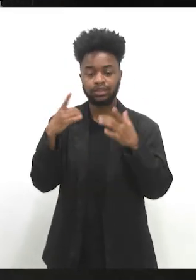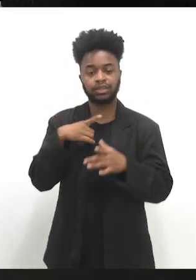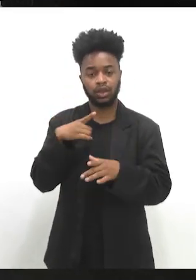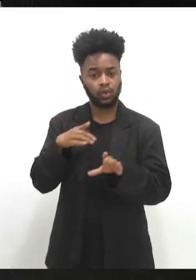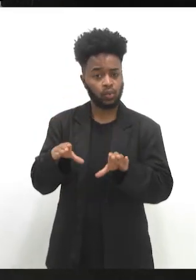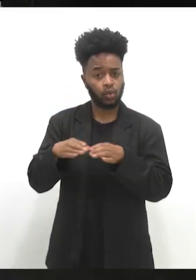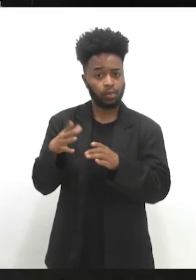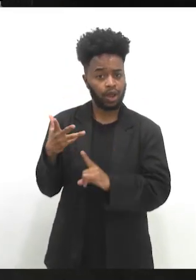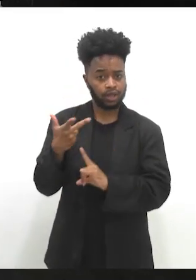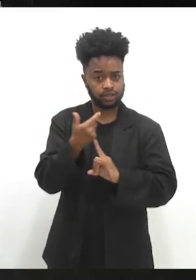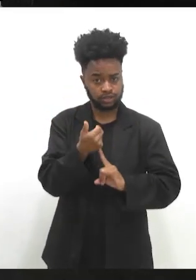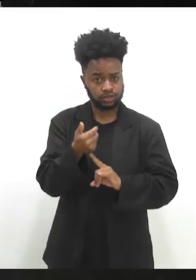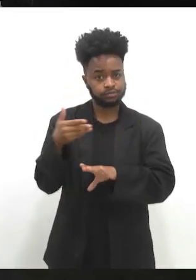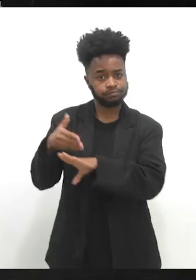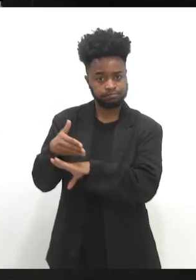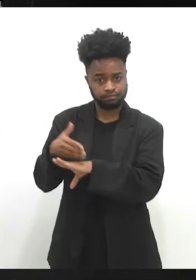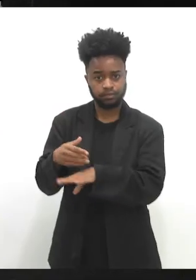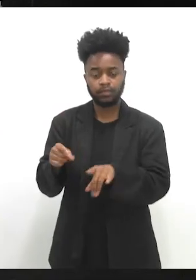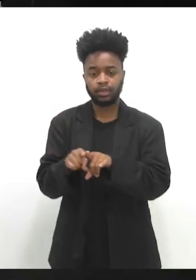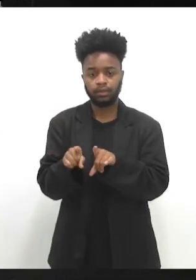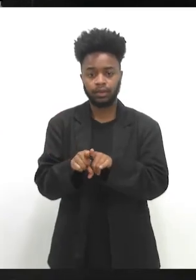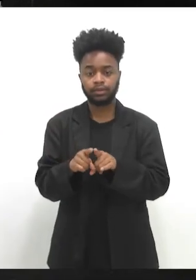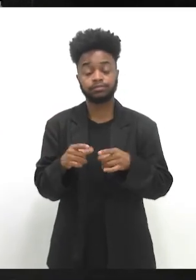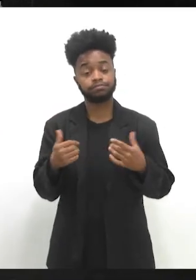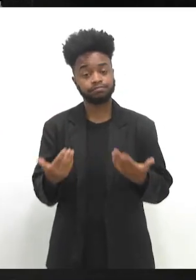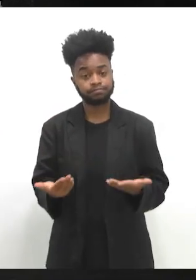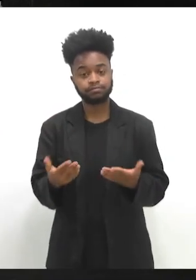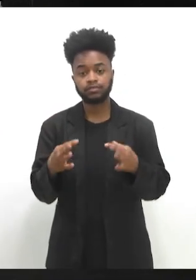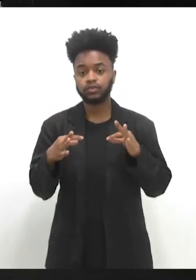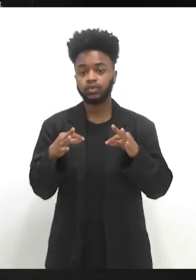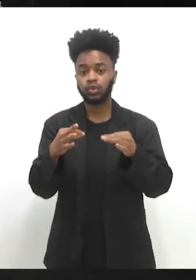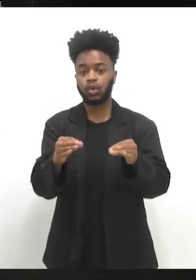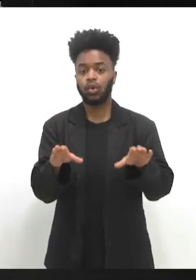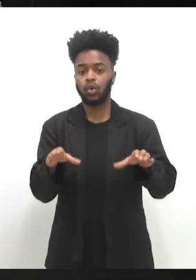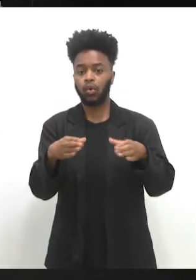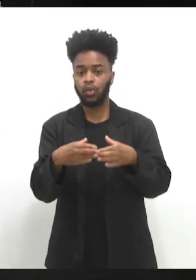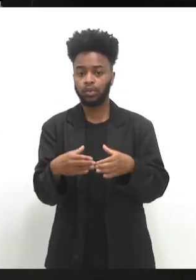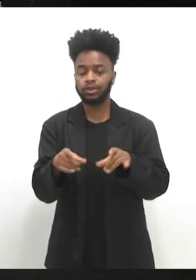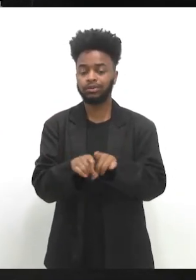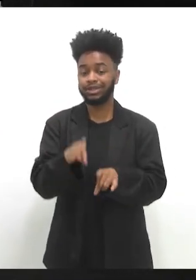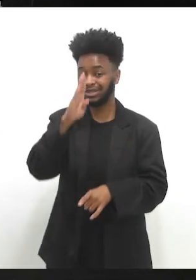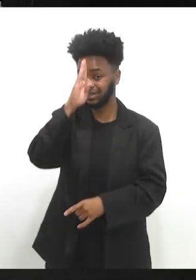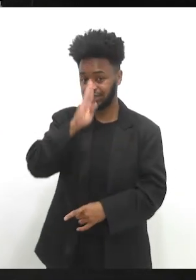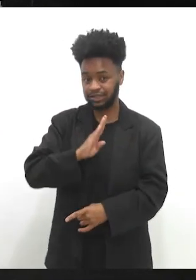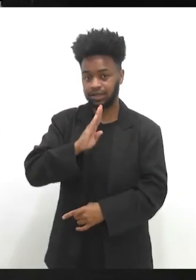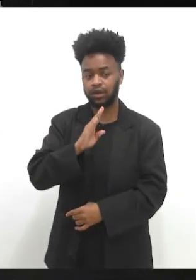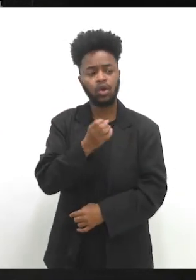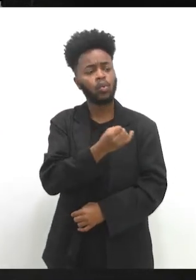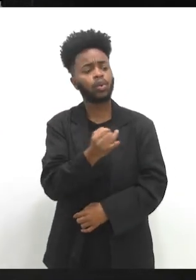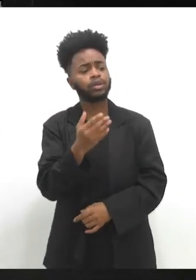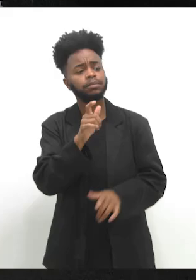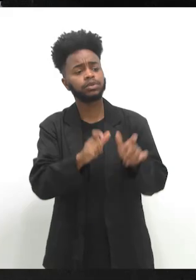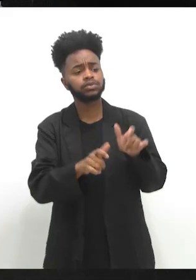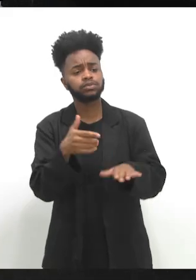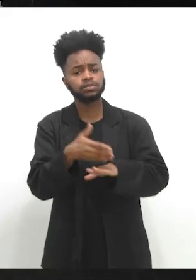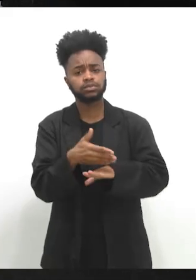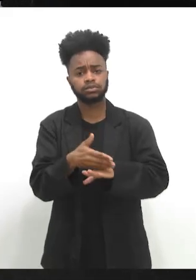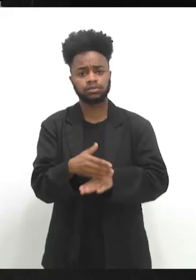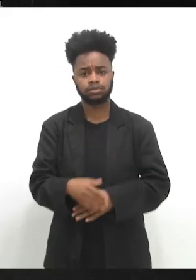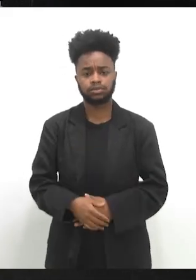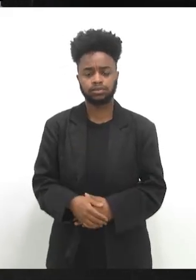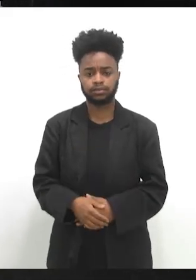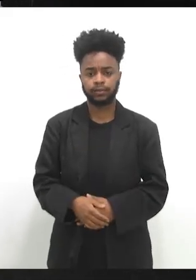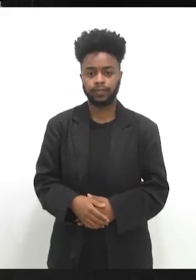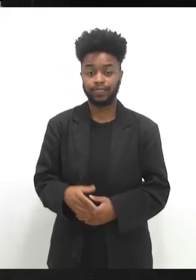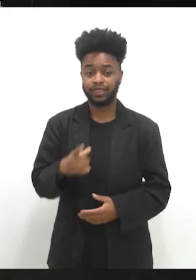formado para o corpo artístico do coro e para toda a comunidade, de forma gratuita. Quantas pessoas compõem esse